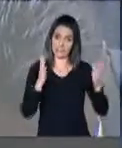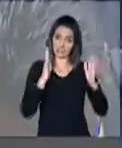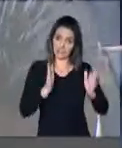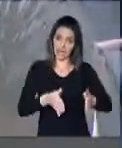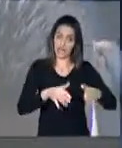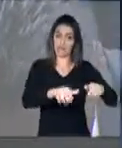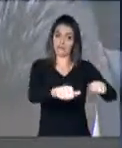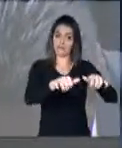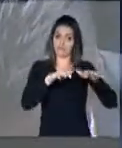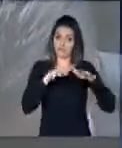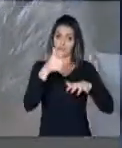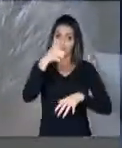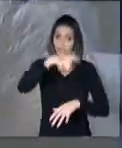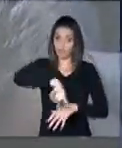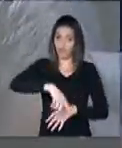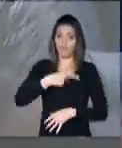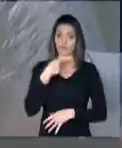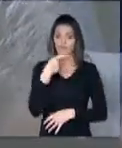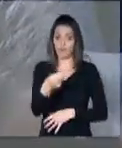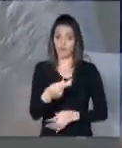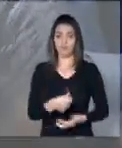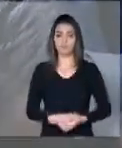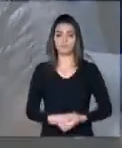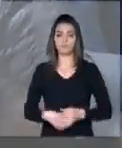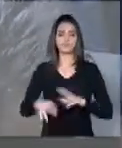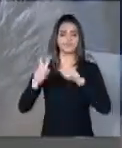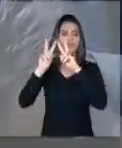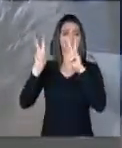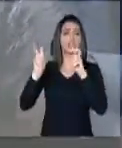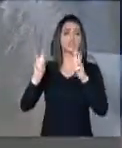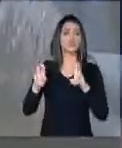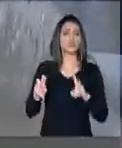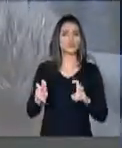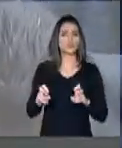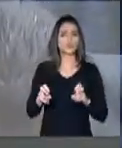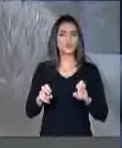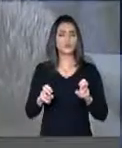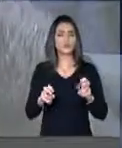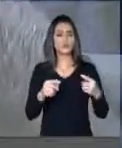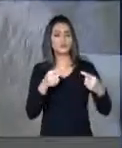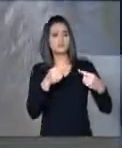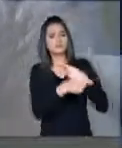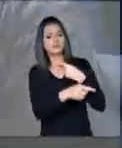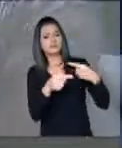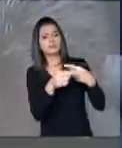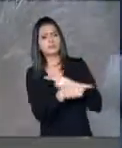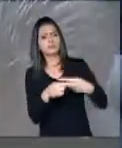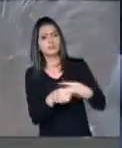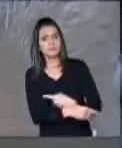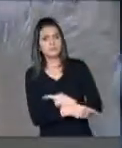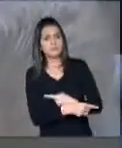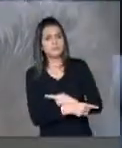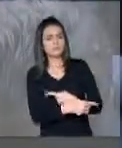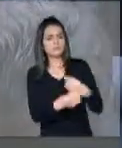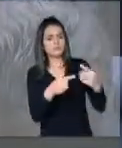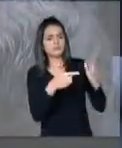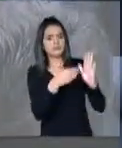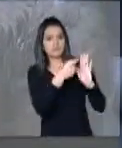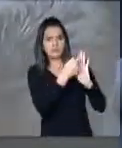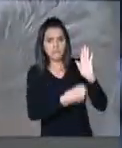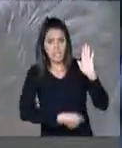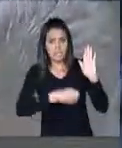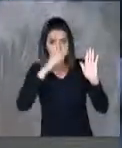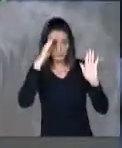não são relativas ao texto original serão retiradas. Diante disso, solidariedade